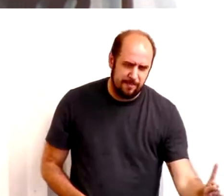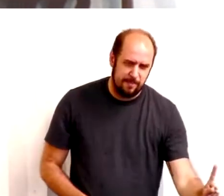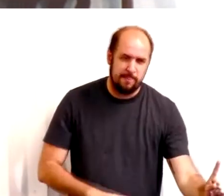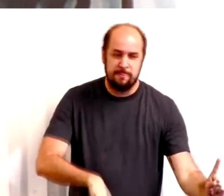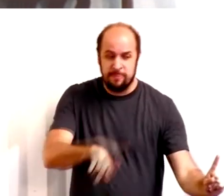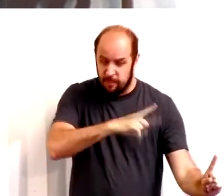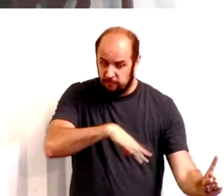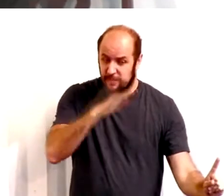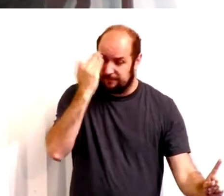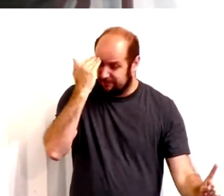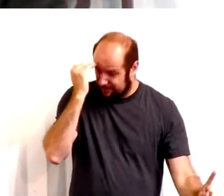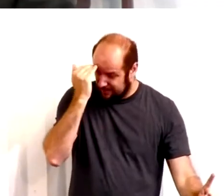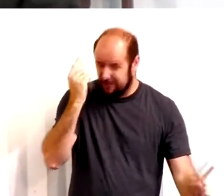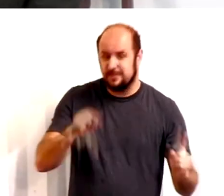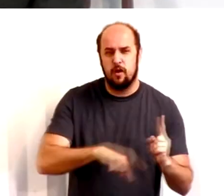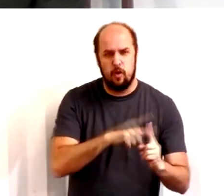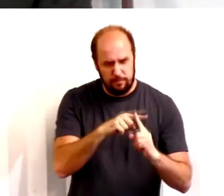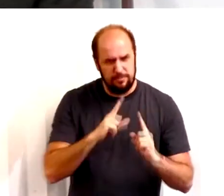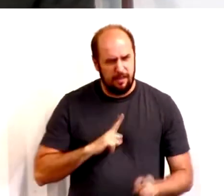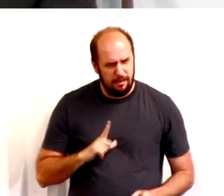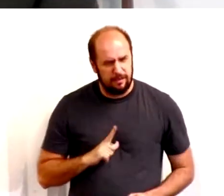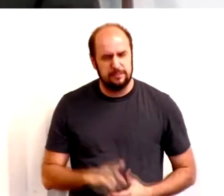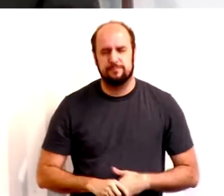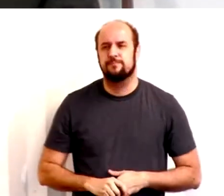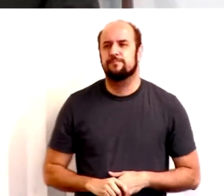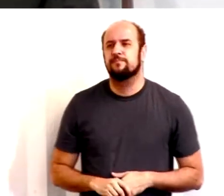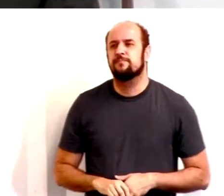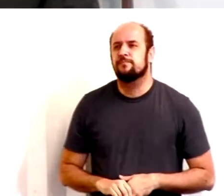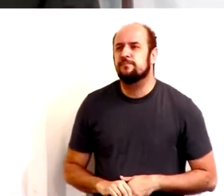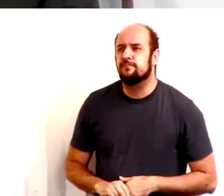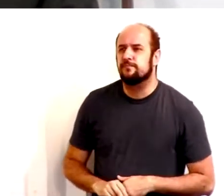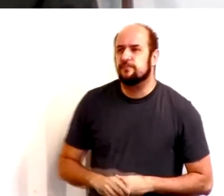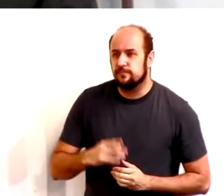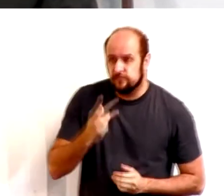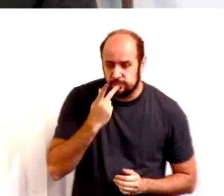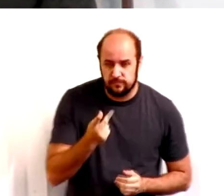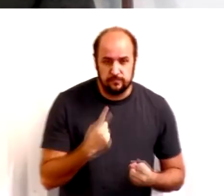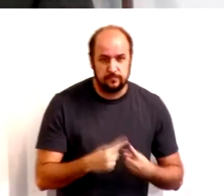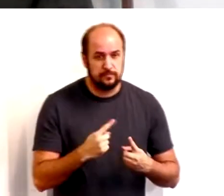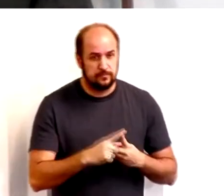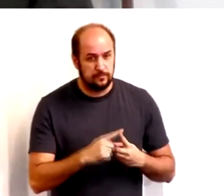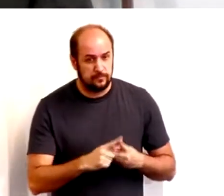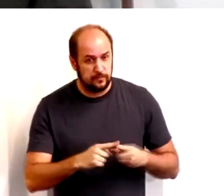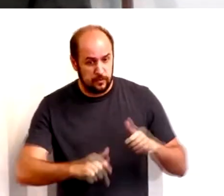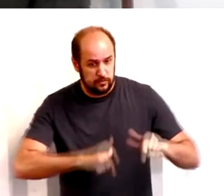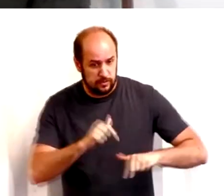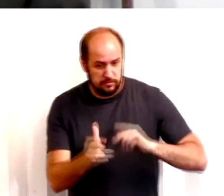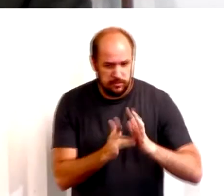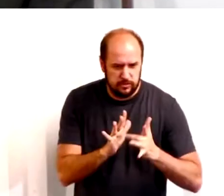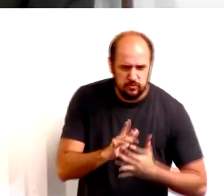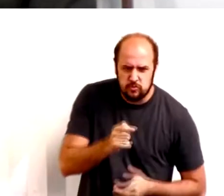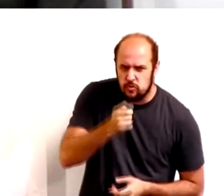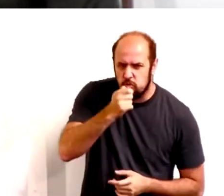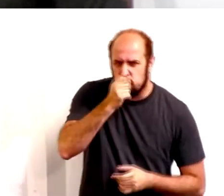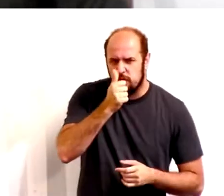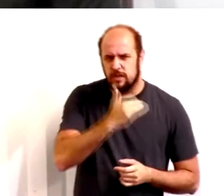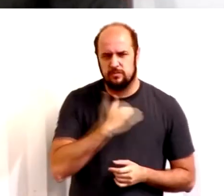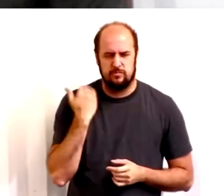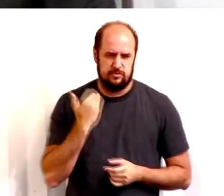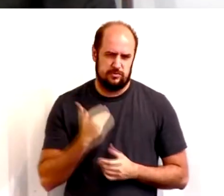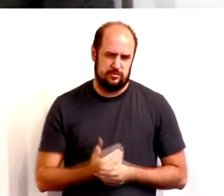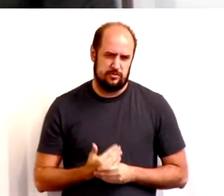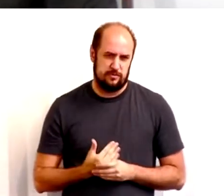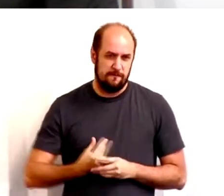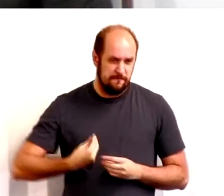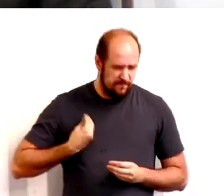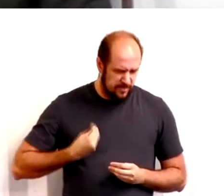voltou. E aí, versículo 30, visto que por causa da obra de Cristo chegou ele às portas da morte e se dispôs a dar a